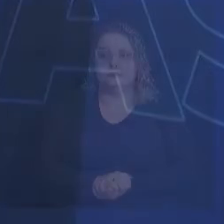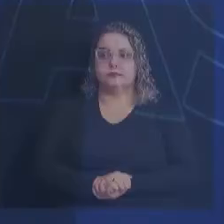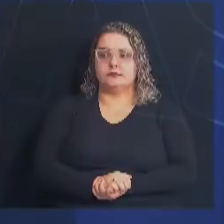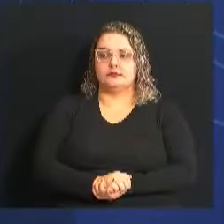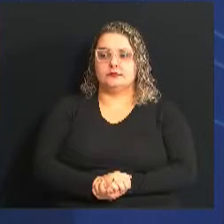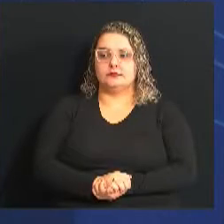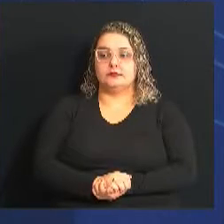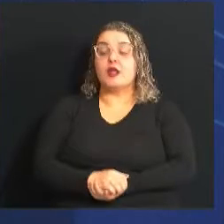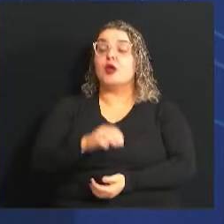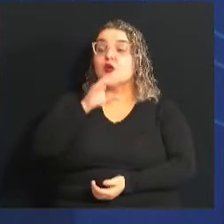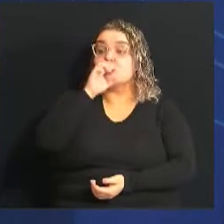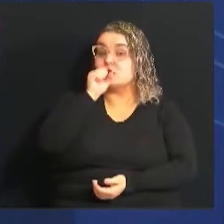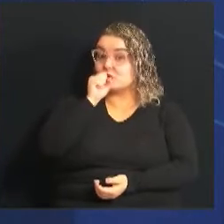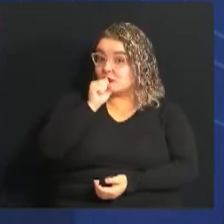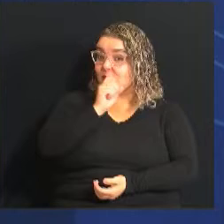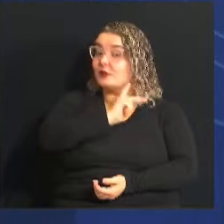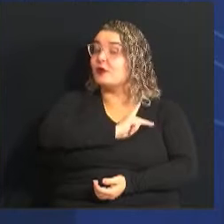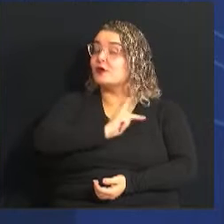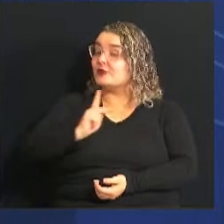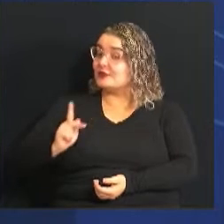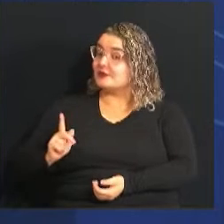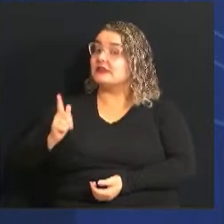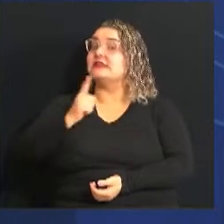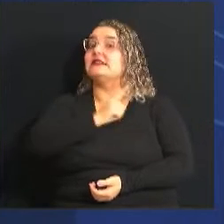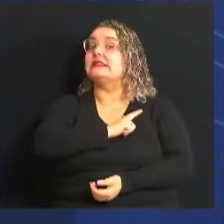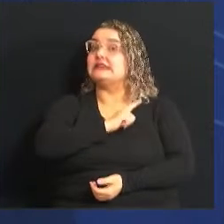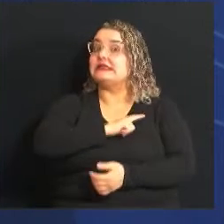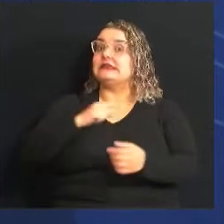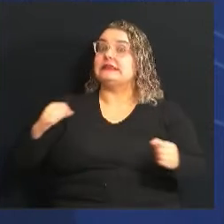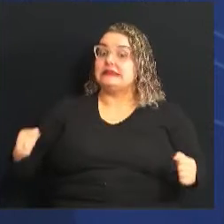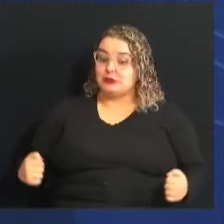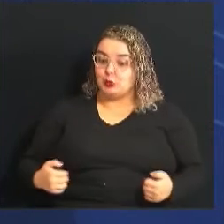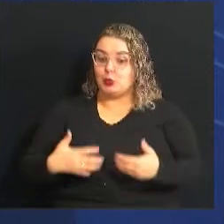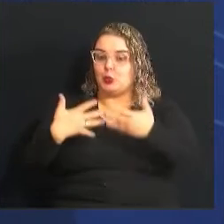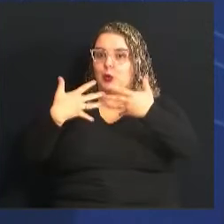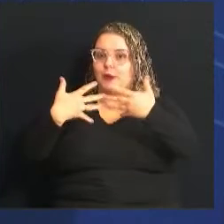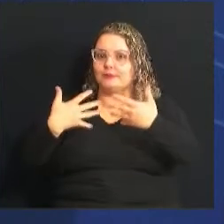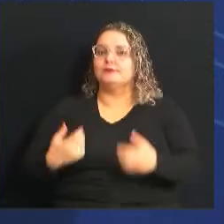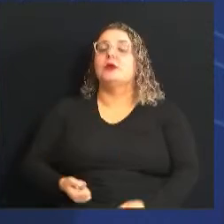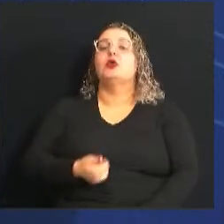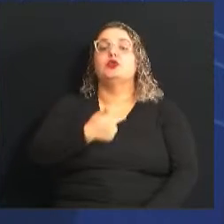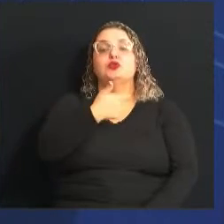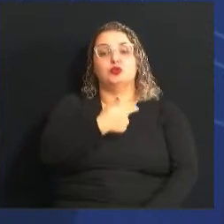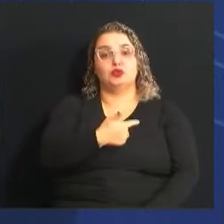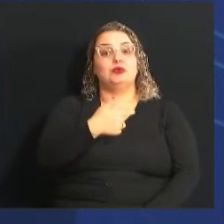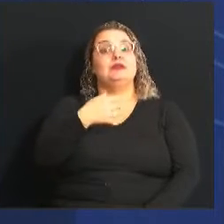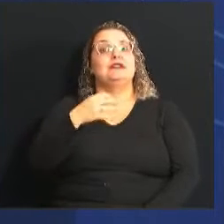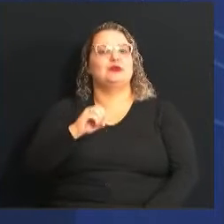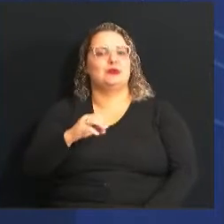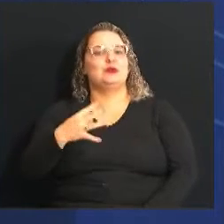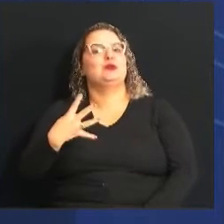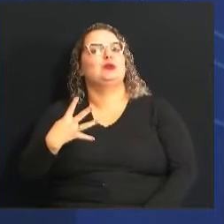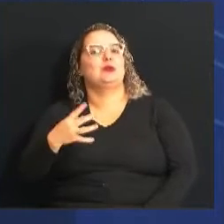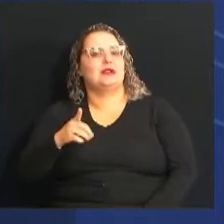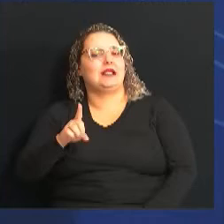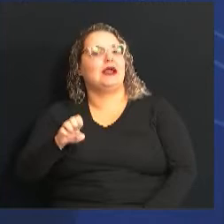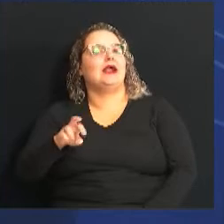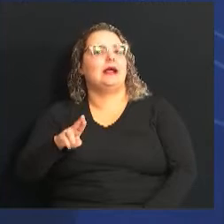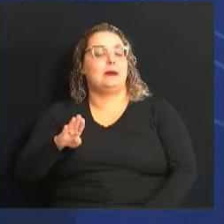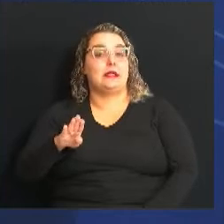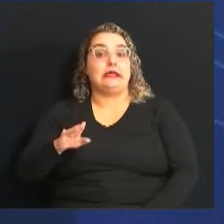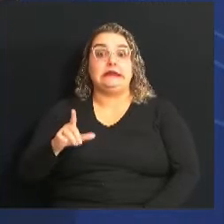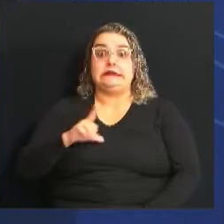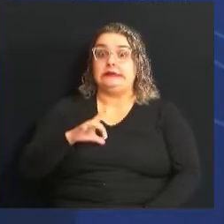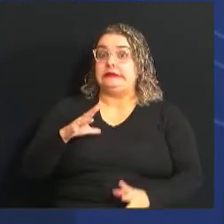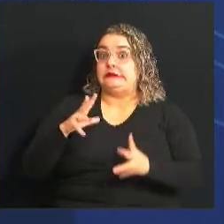No sábado, Ponte Preta e Guarani se enfrentaram no derby de número 204 e o jogo teve de tudo,